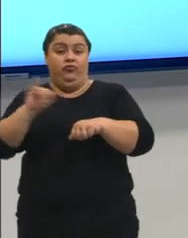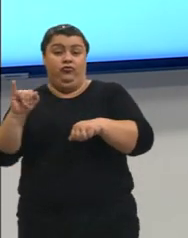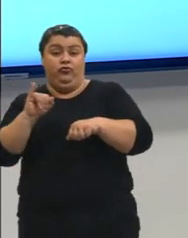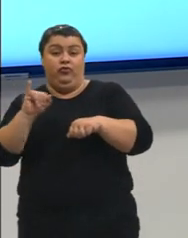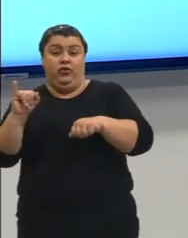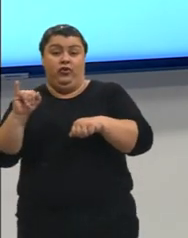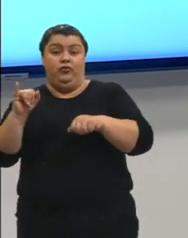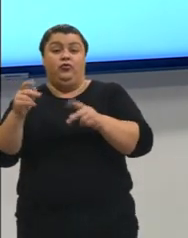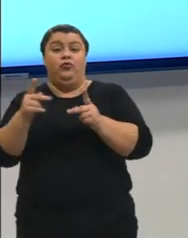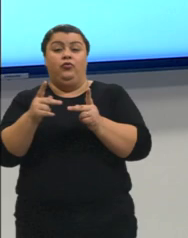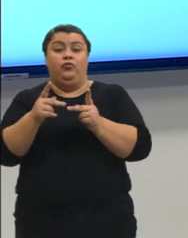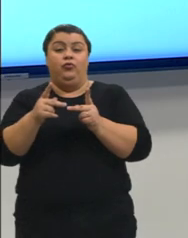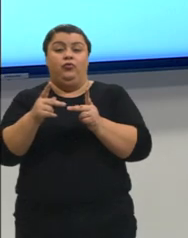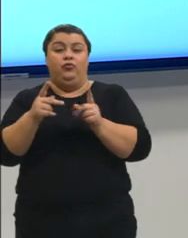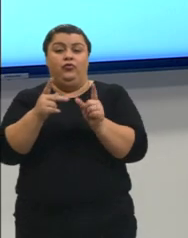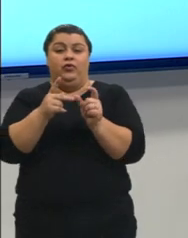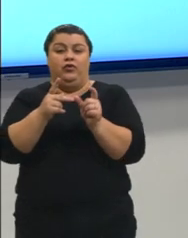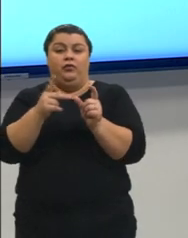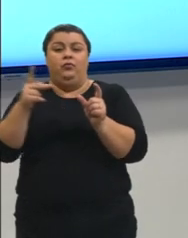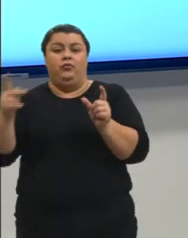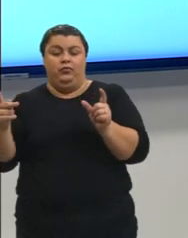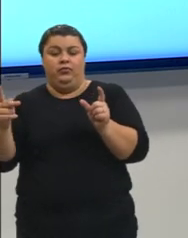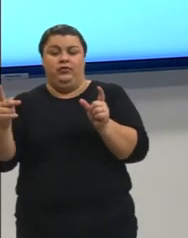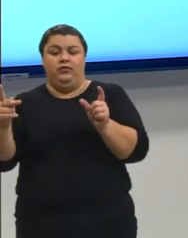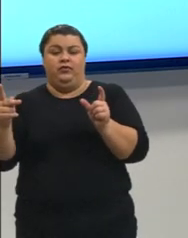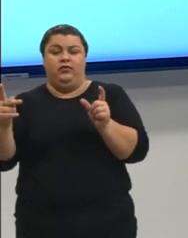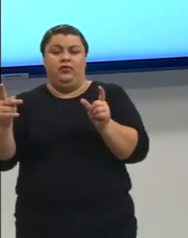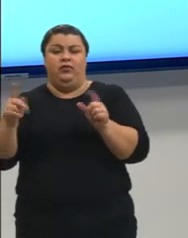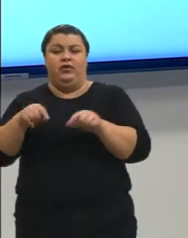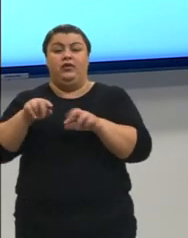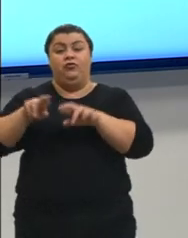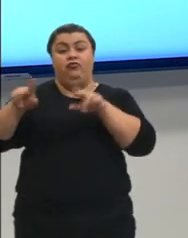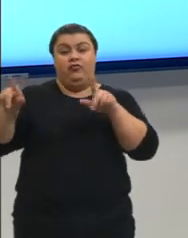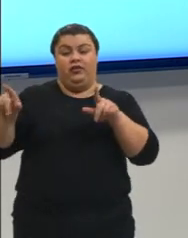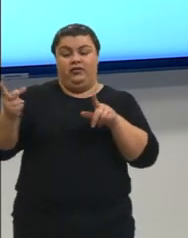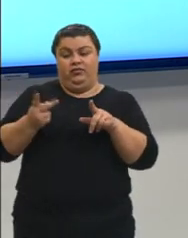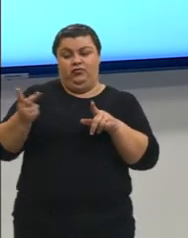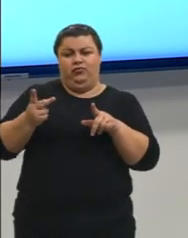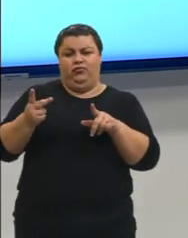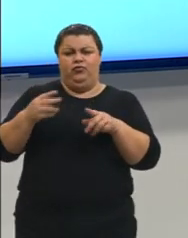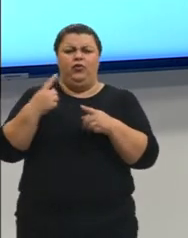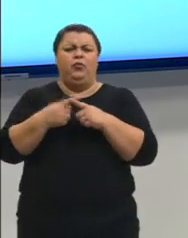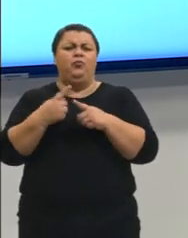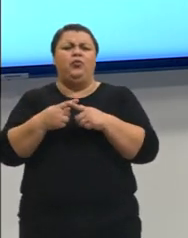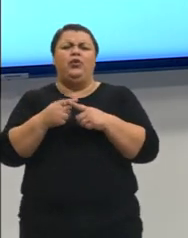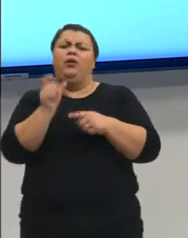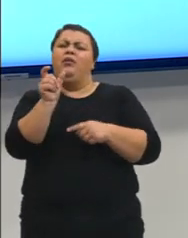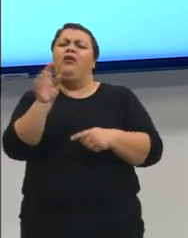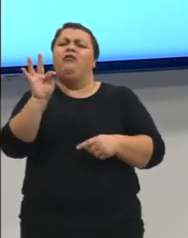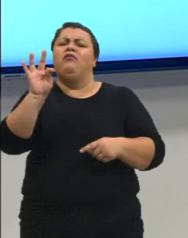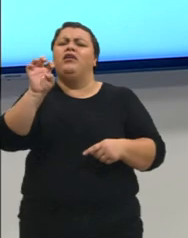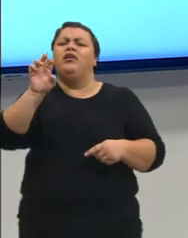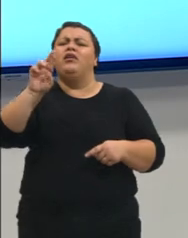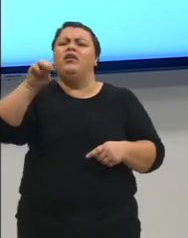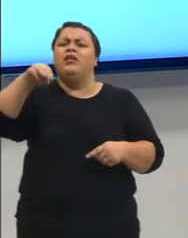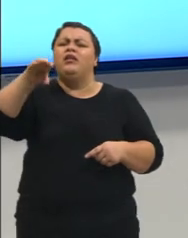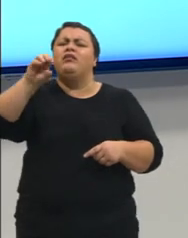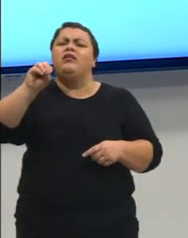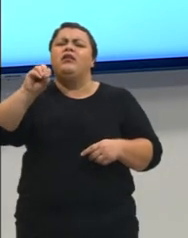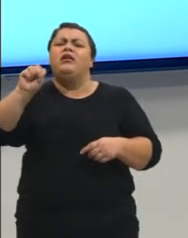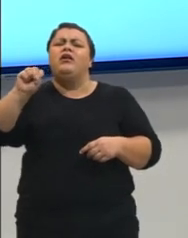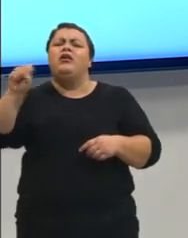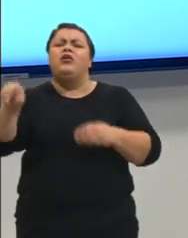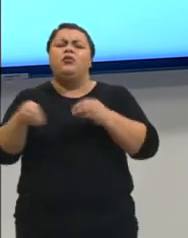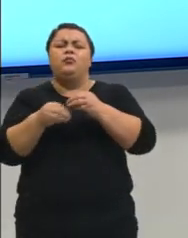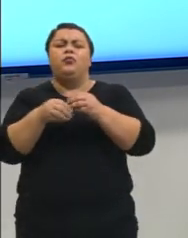com preposição Essa é a diferença entre os dois eles porque a gente chama de termos integrantes que não é